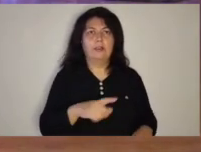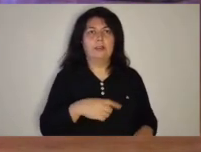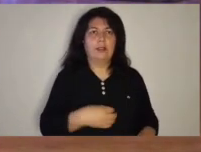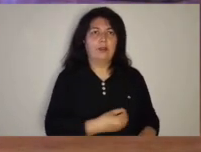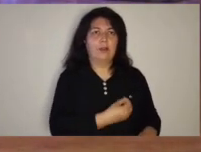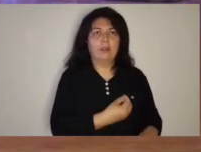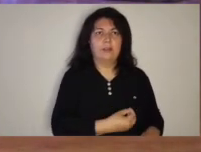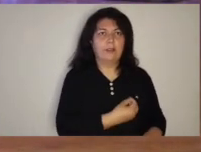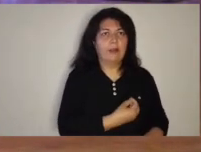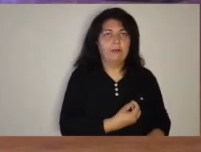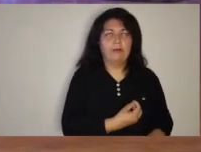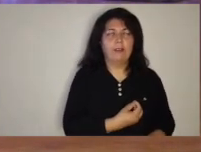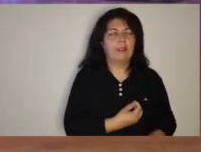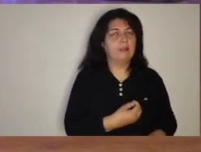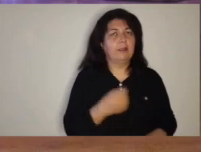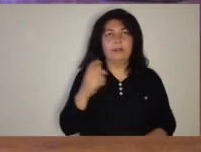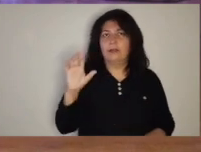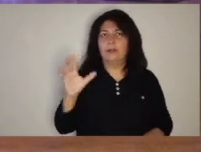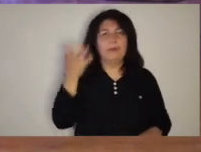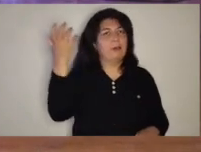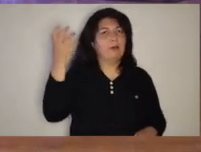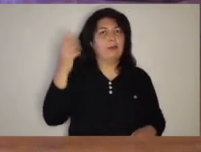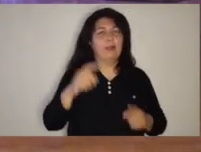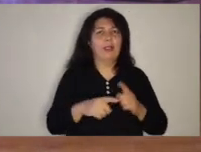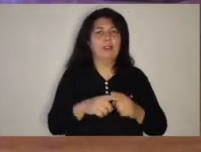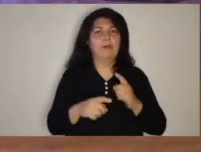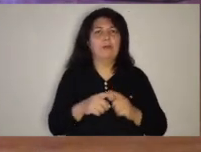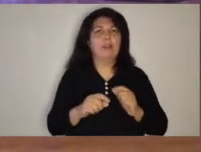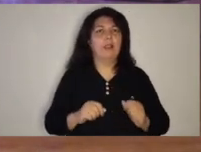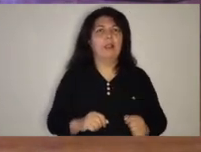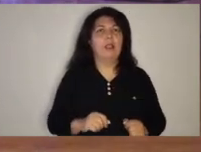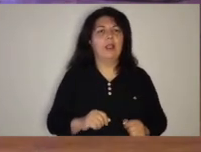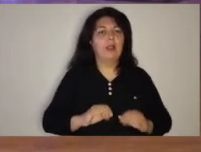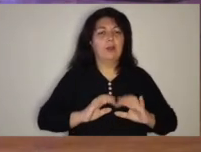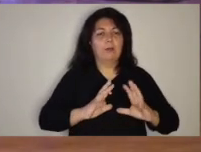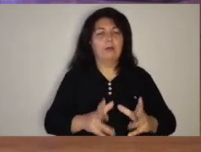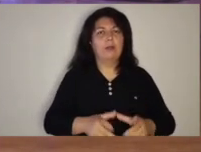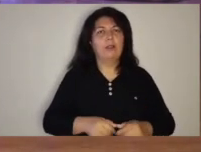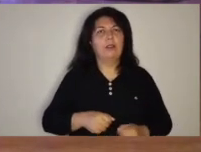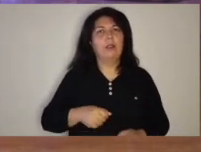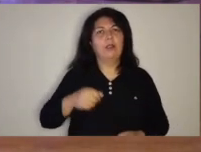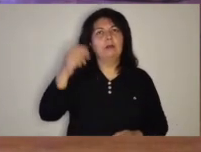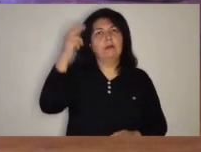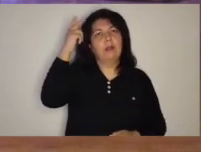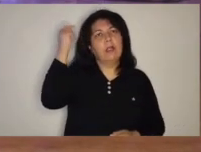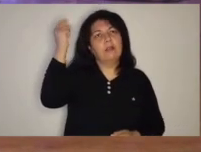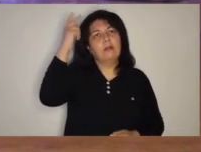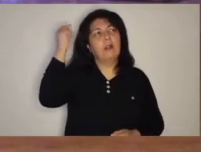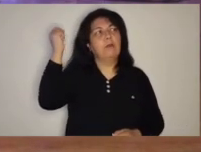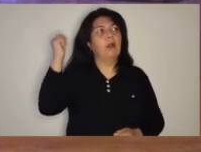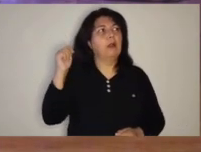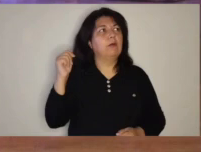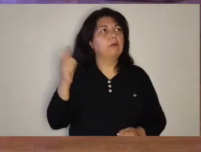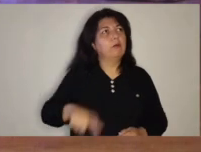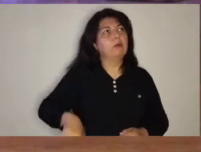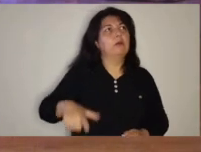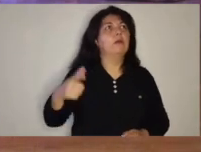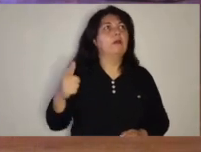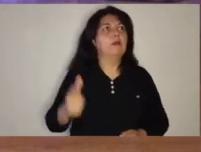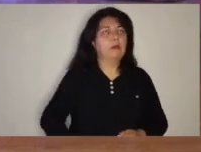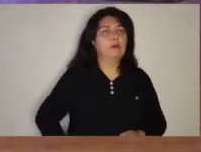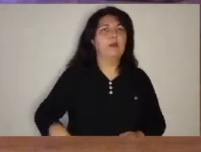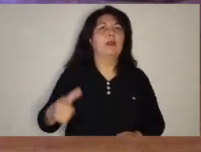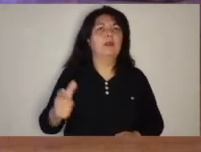Irmãos, às vezes a coisa na nossa vida não flui, porque a gente liga o piloto automático e deixa lá as